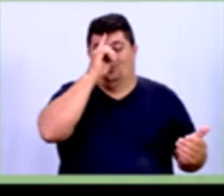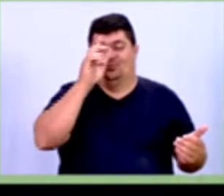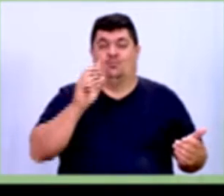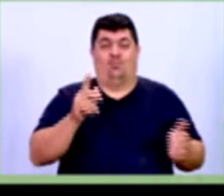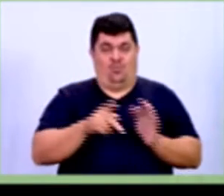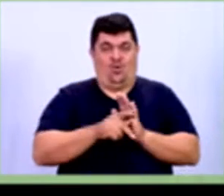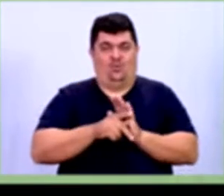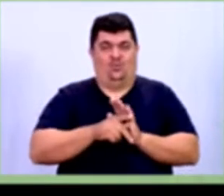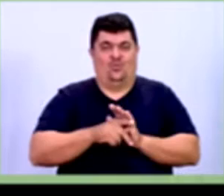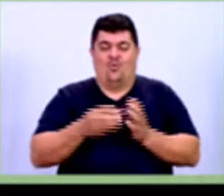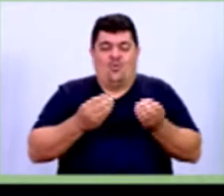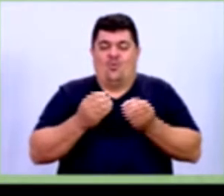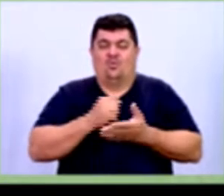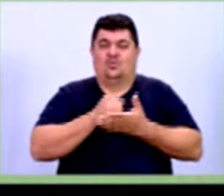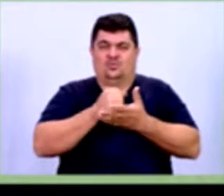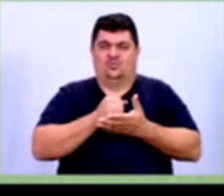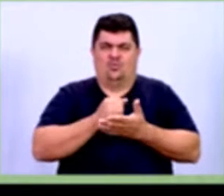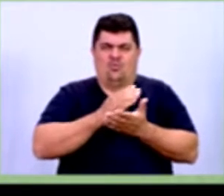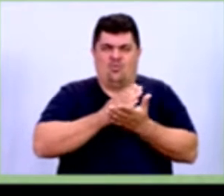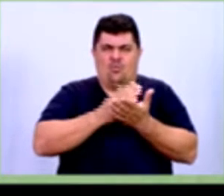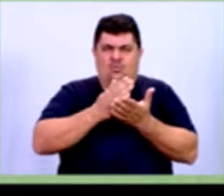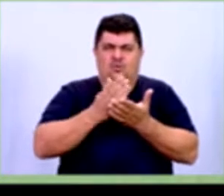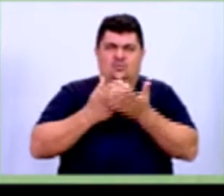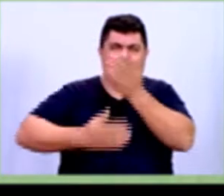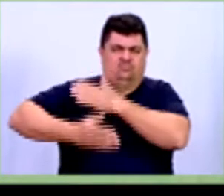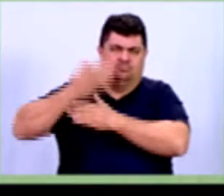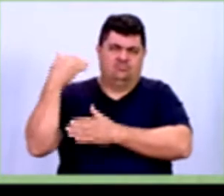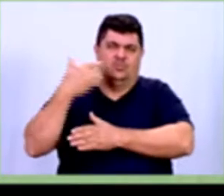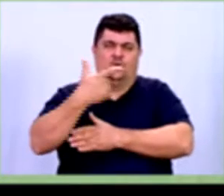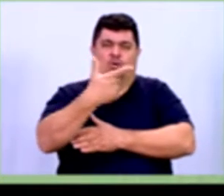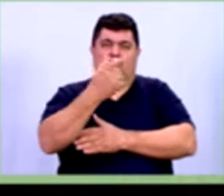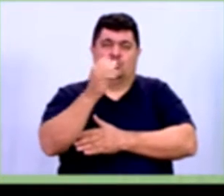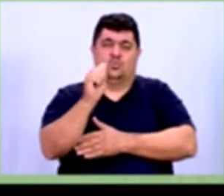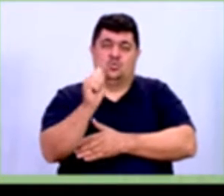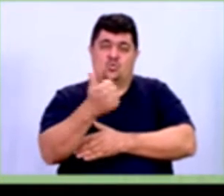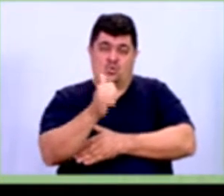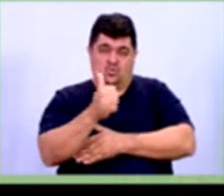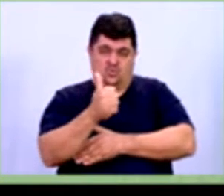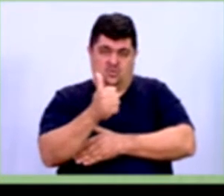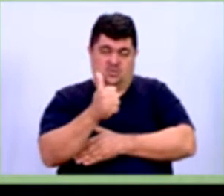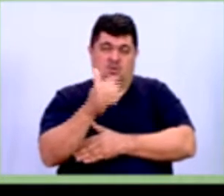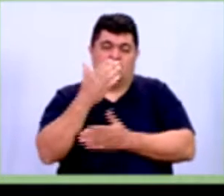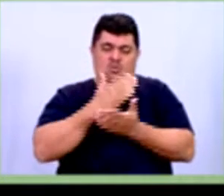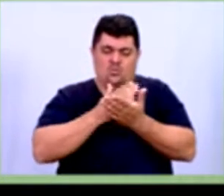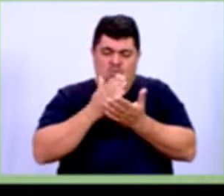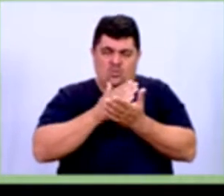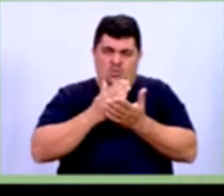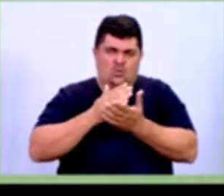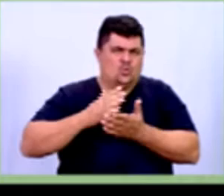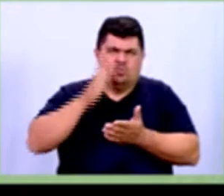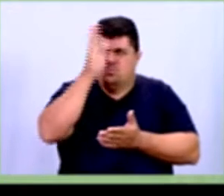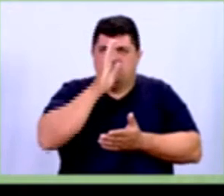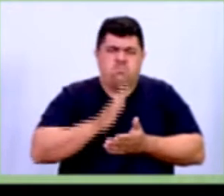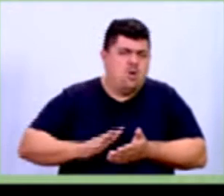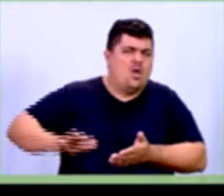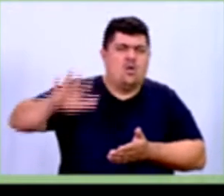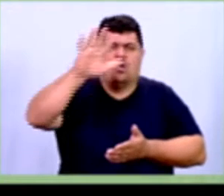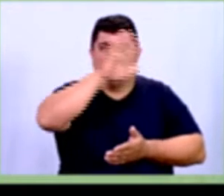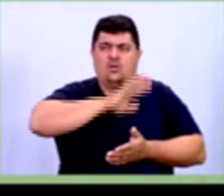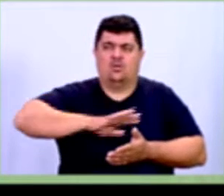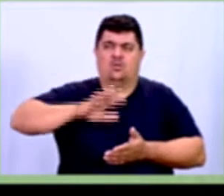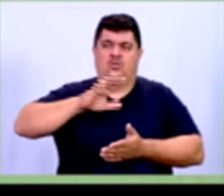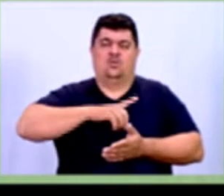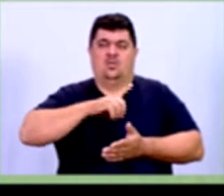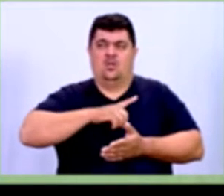2011, as escolas da rede pública de ensino em todo o Brasil foram contempladas com o